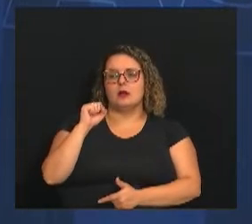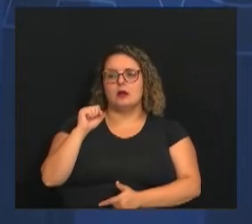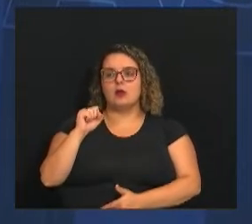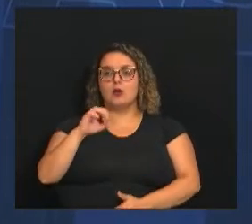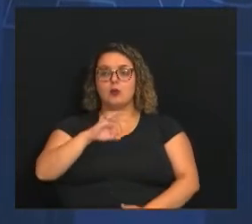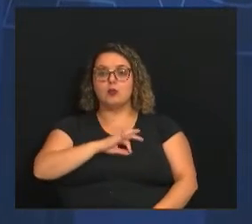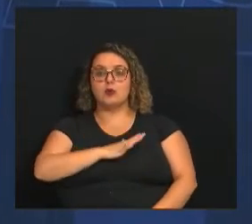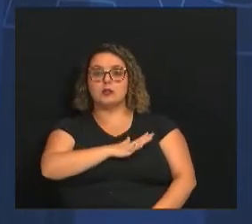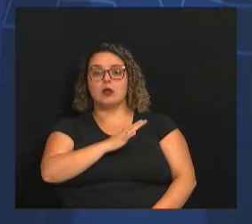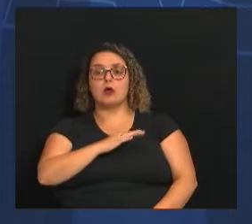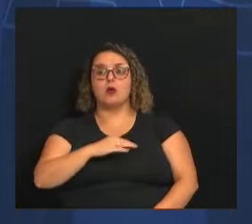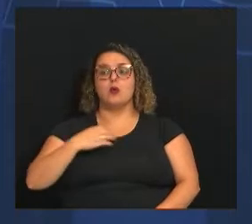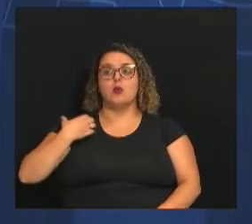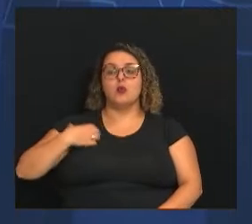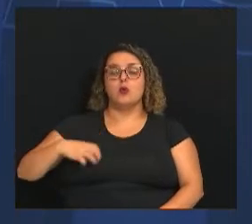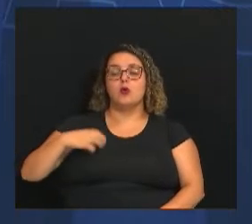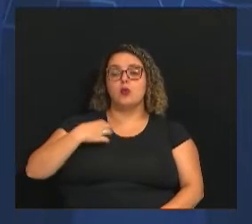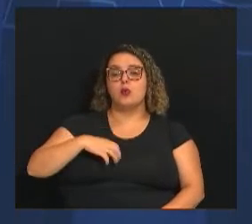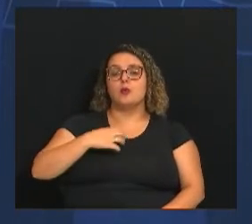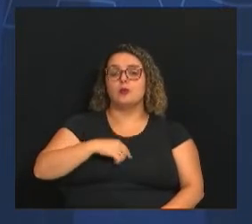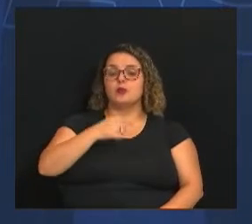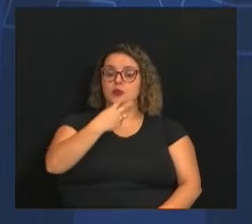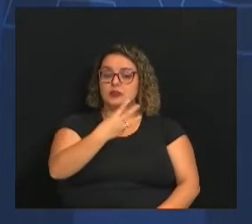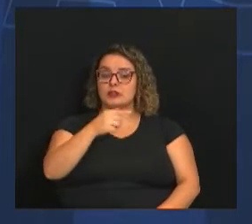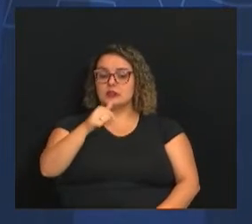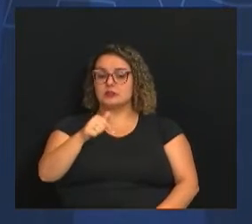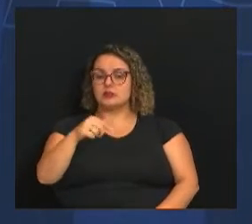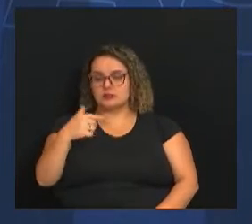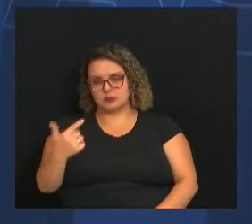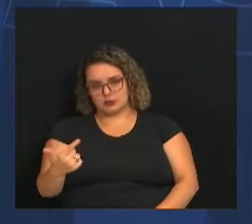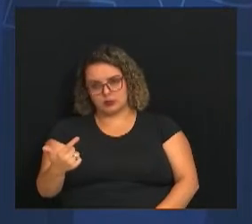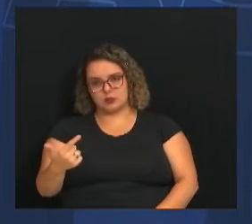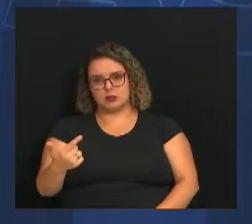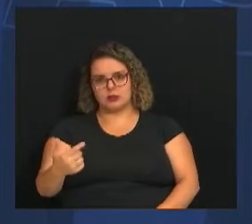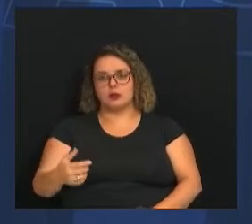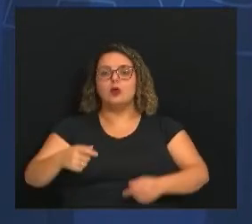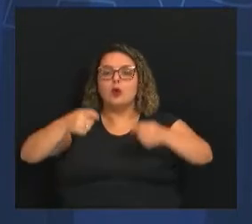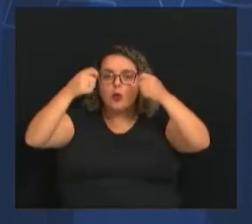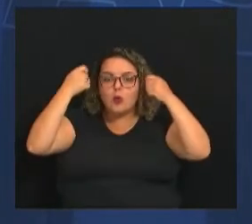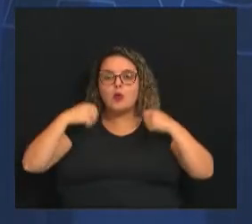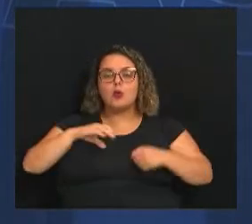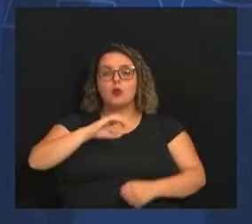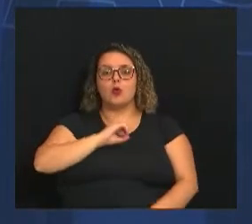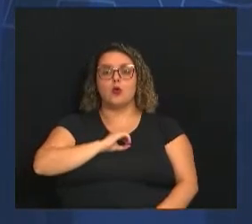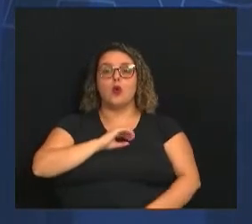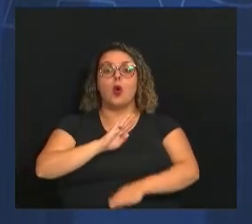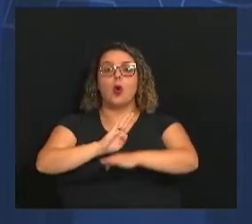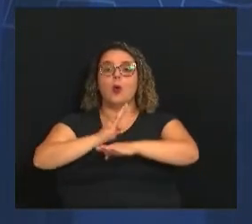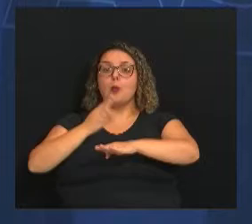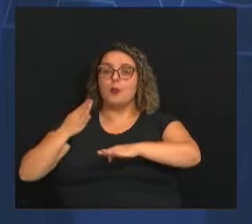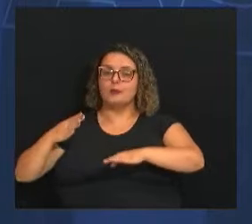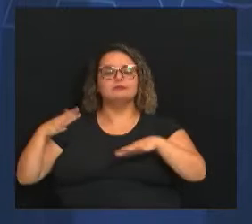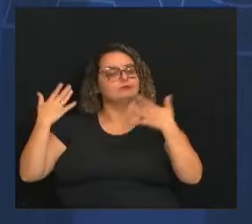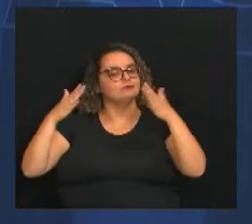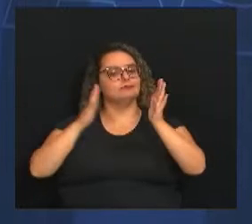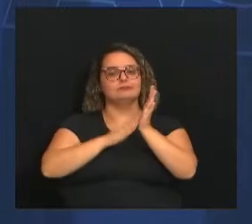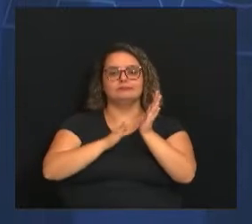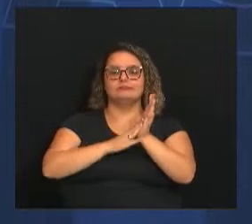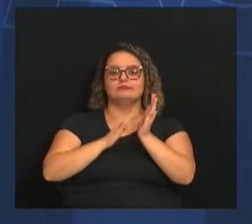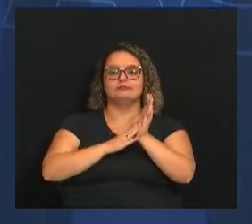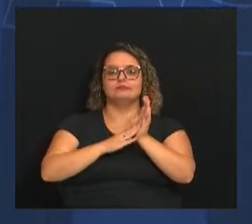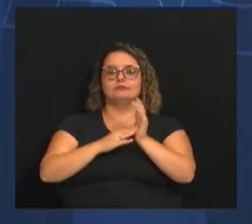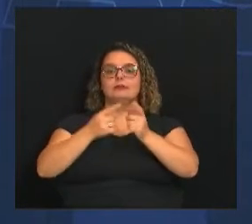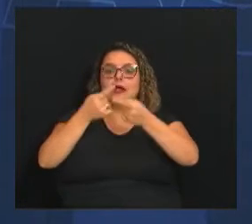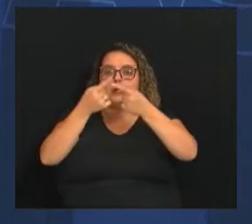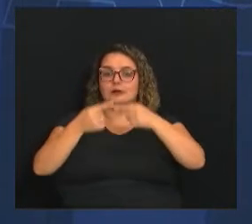da Argentina por 3-2 e ficou então com a medalha de bronze. Parabéns então pela campanha neste